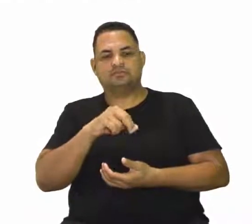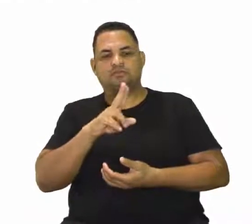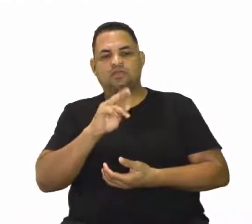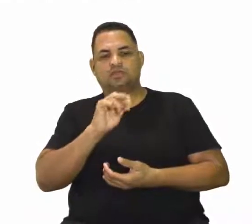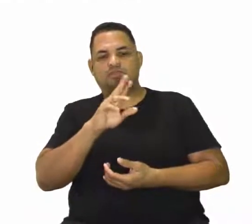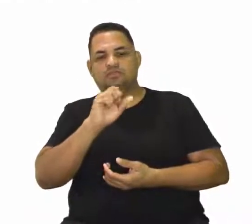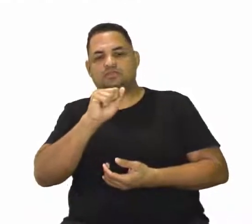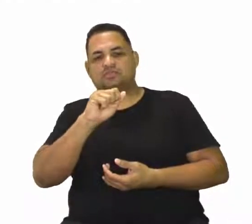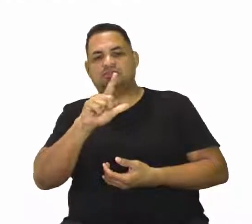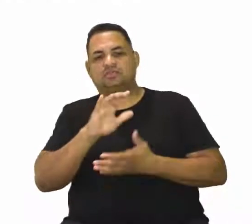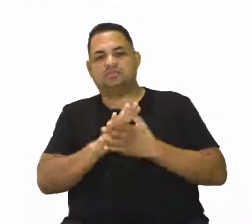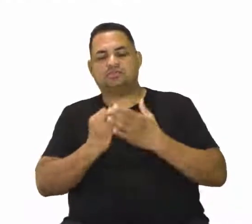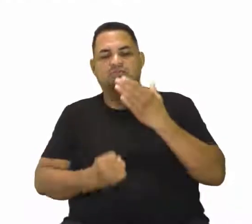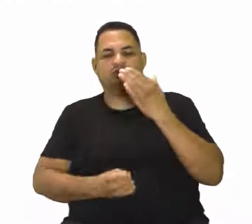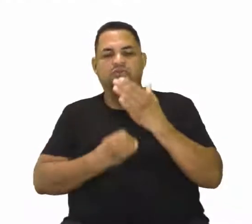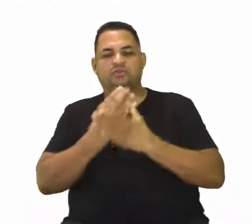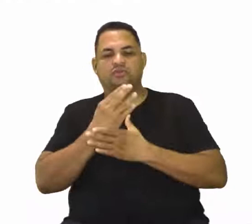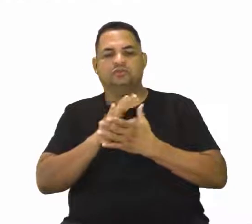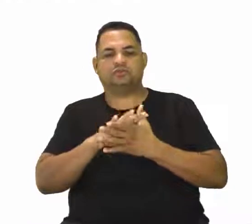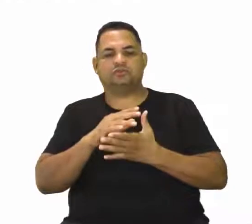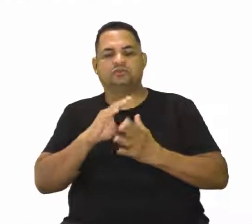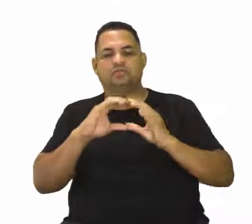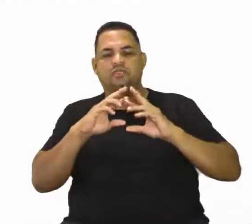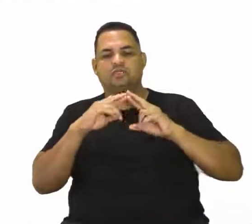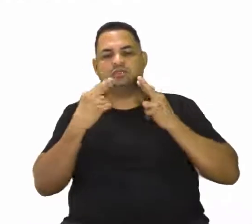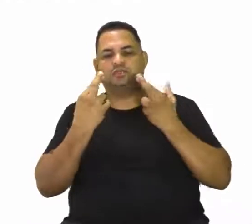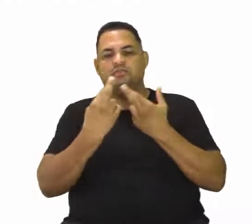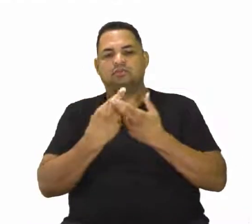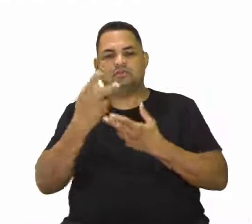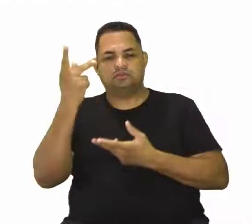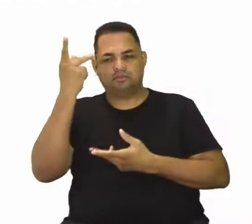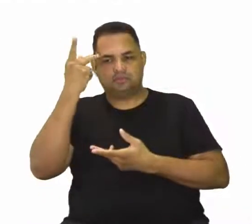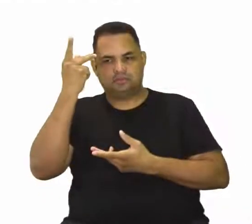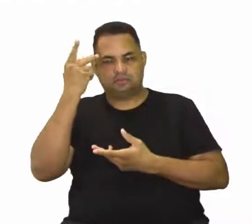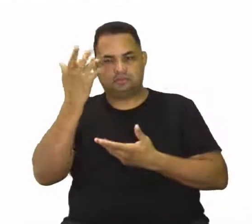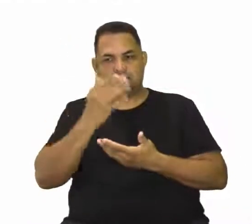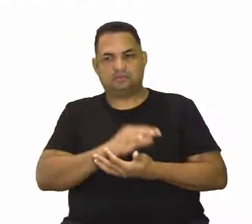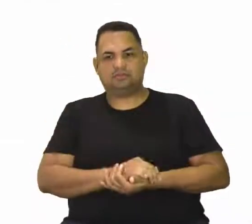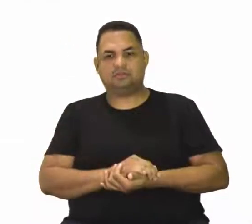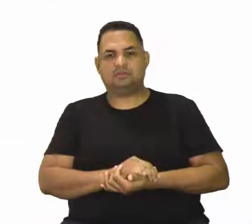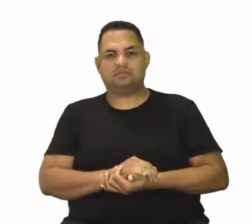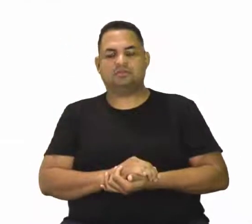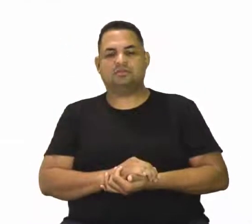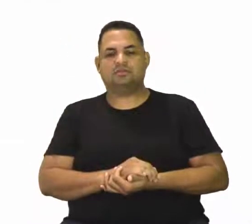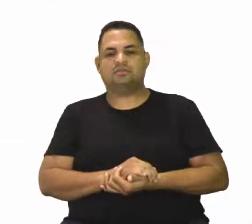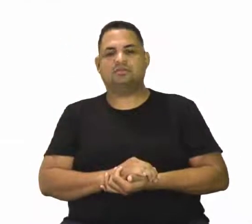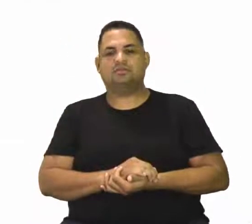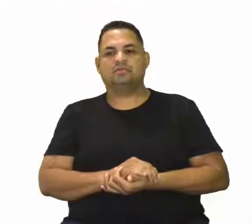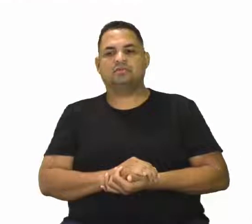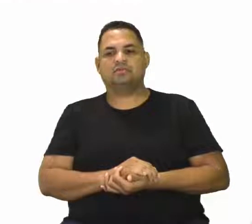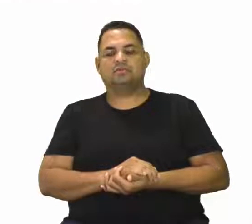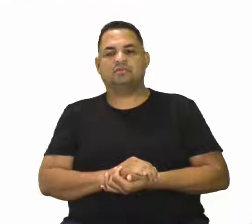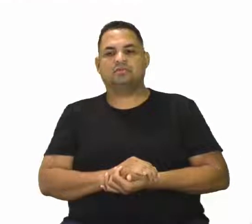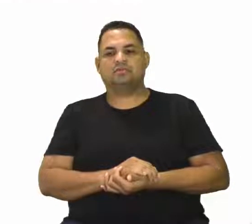aí o sal nascida no foro de São Paulo eita Karina